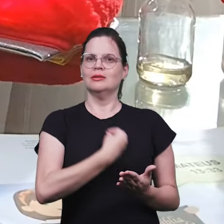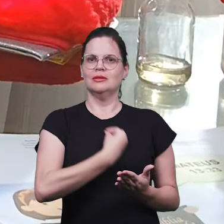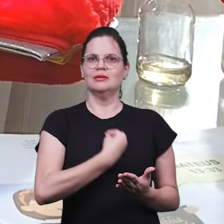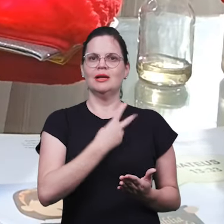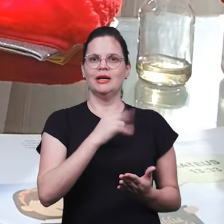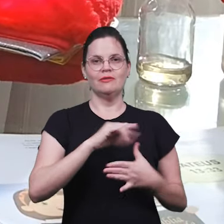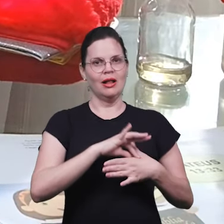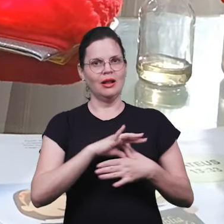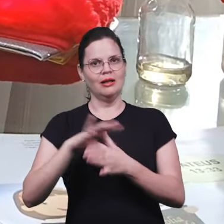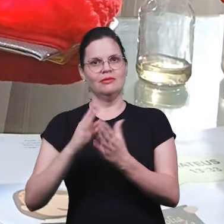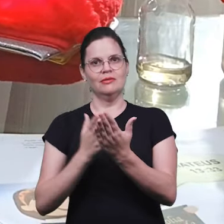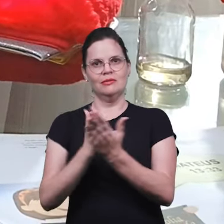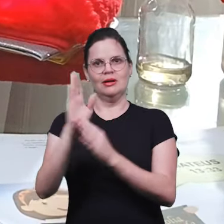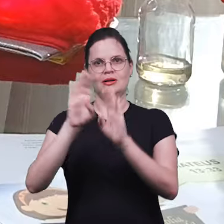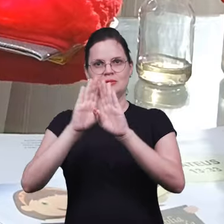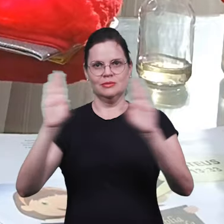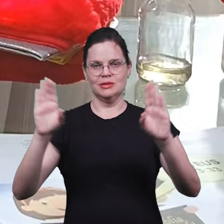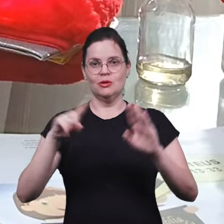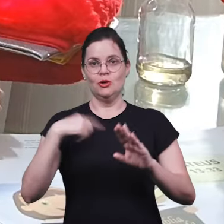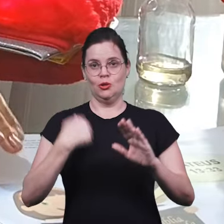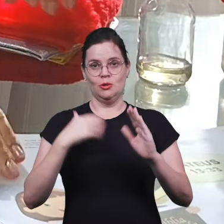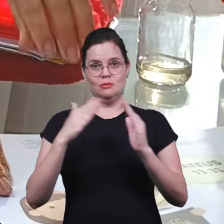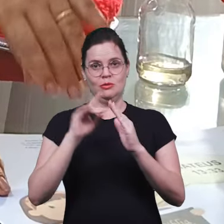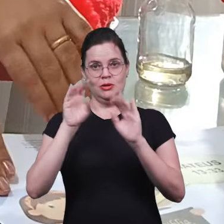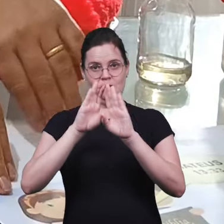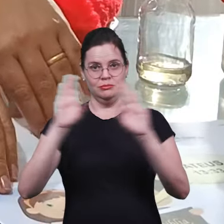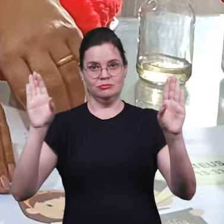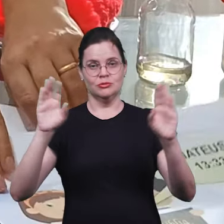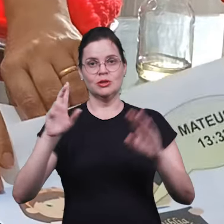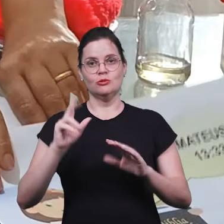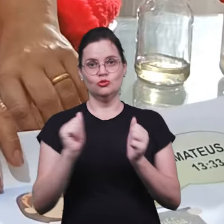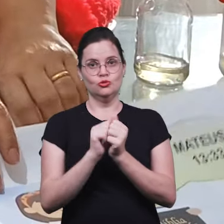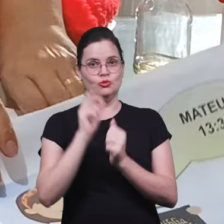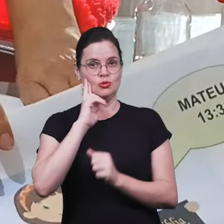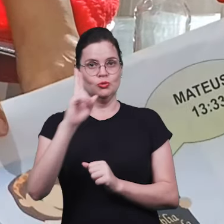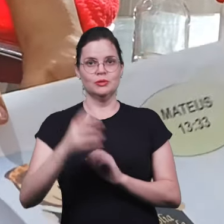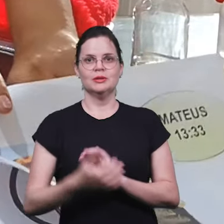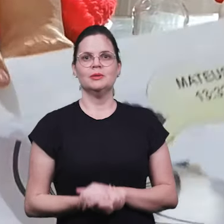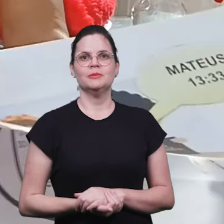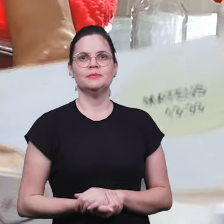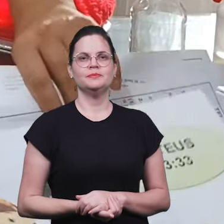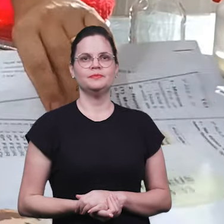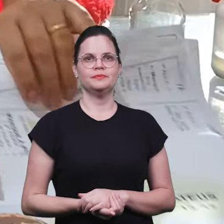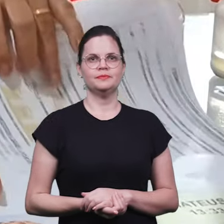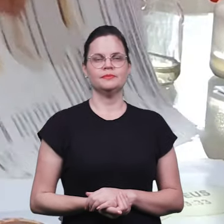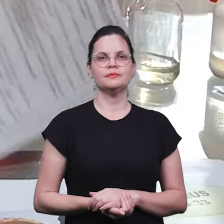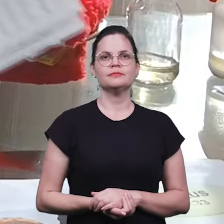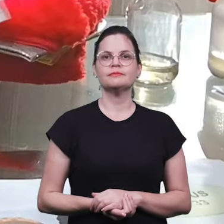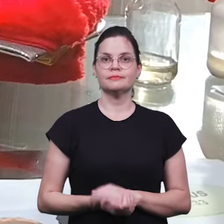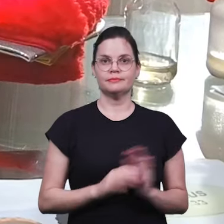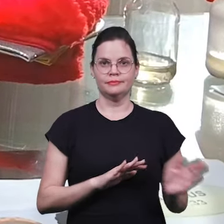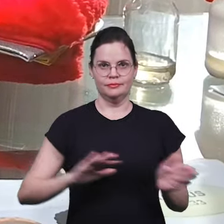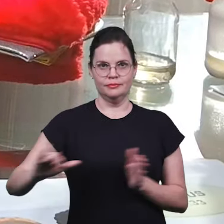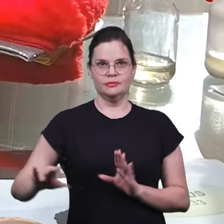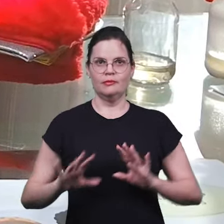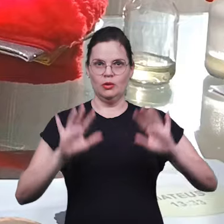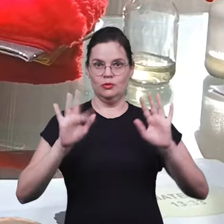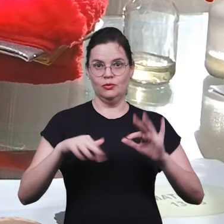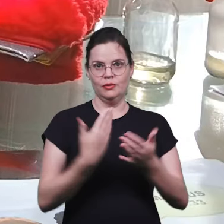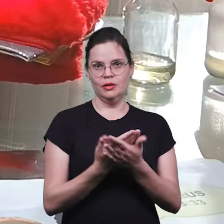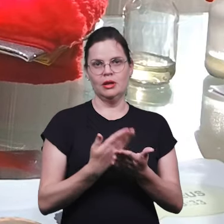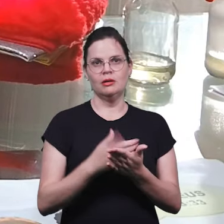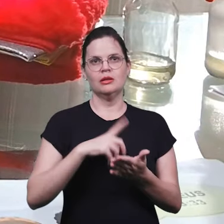à eternidade. Nós vamos morar com o Senhor. E ao final da aula, fica disponibilizado as